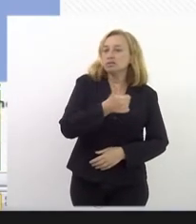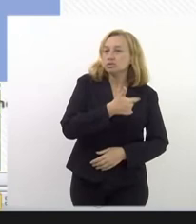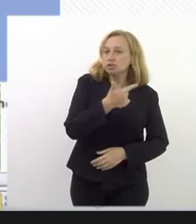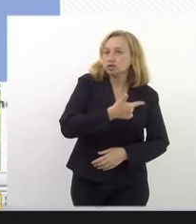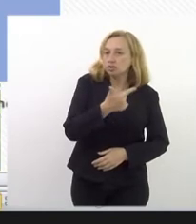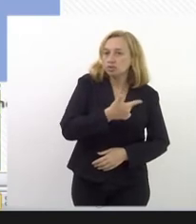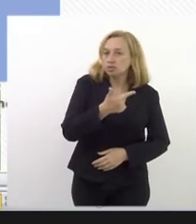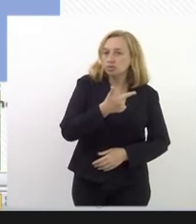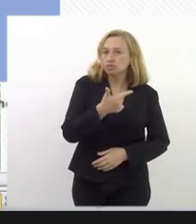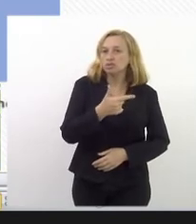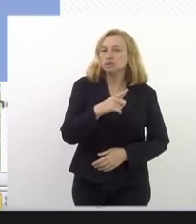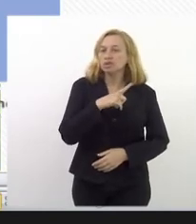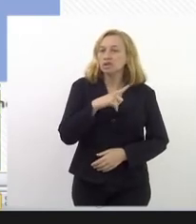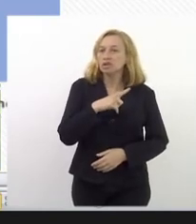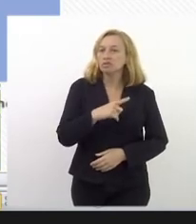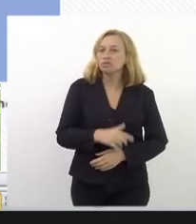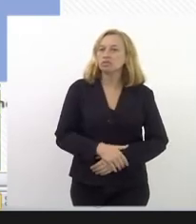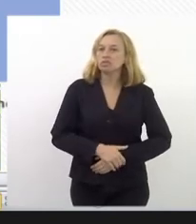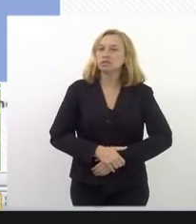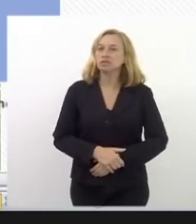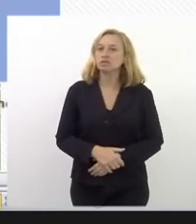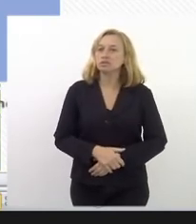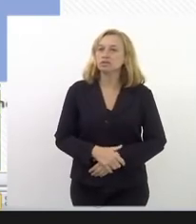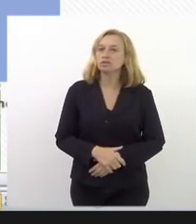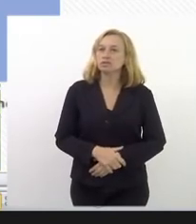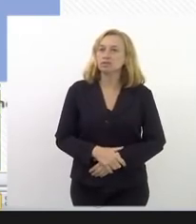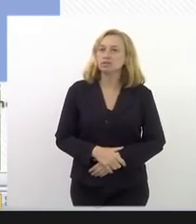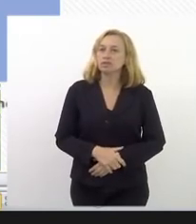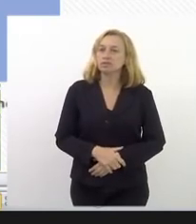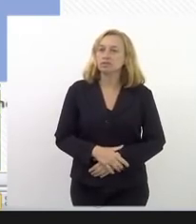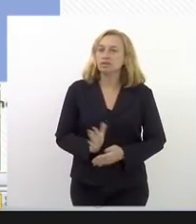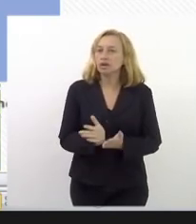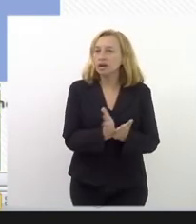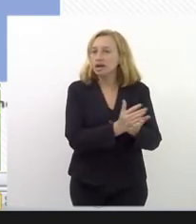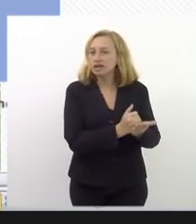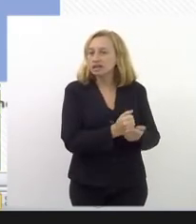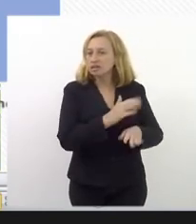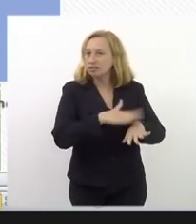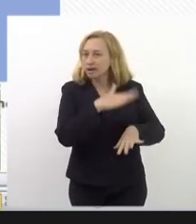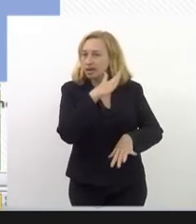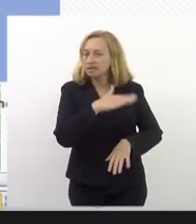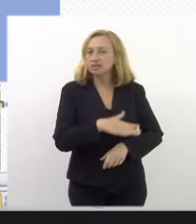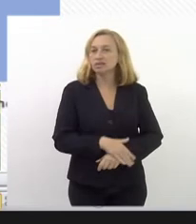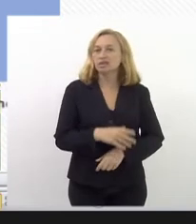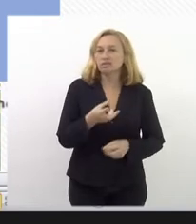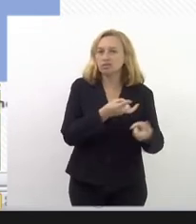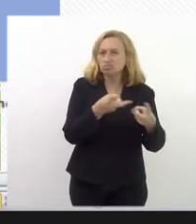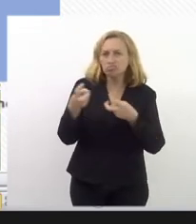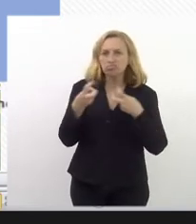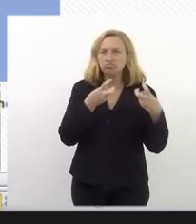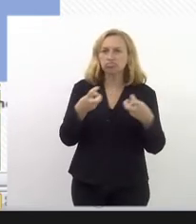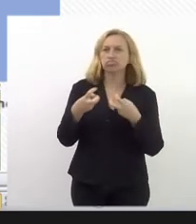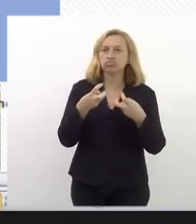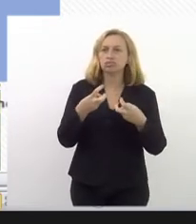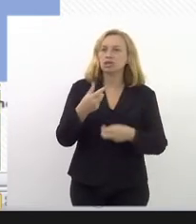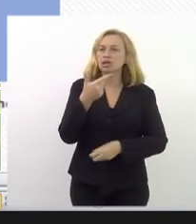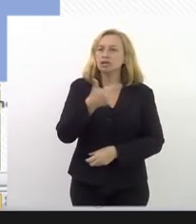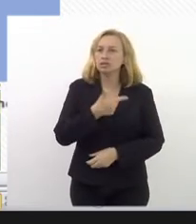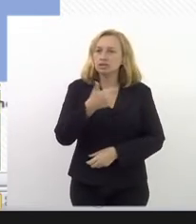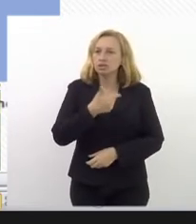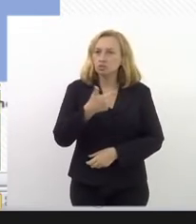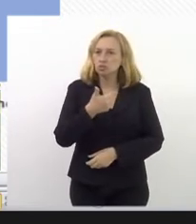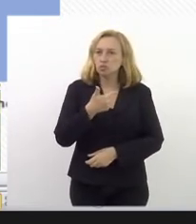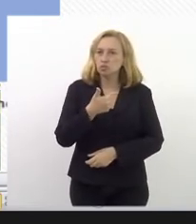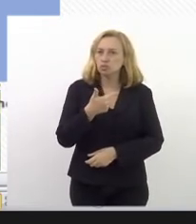nós temos efetivamente uma arrecadação muito maior. Se vocês percebem, o segundo quadrimestre,